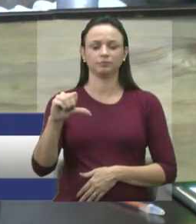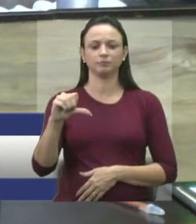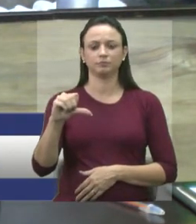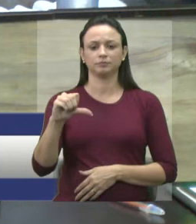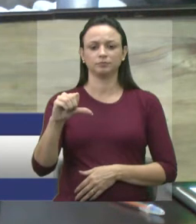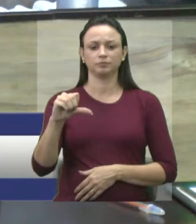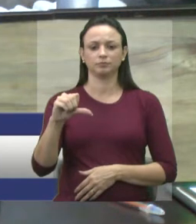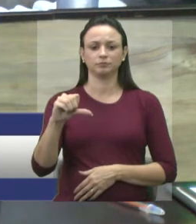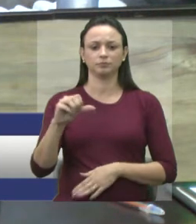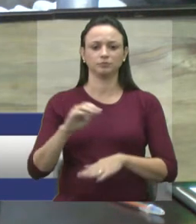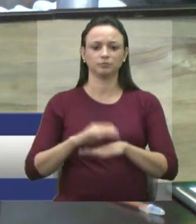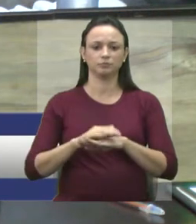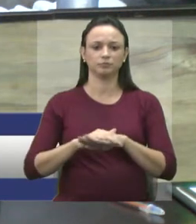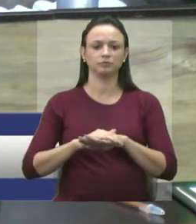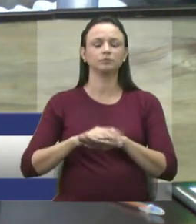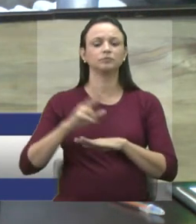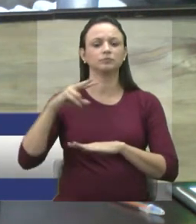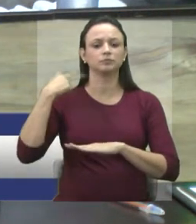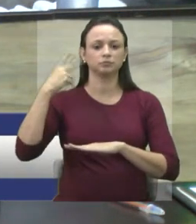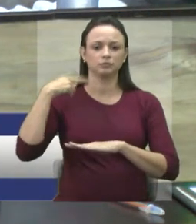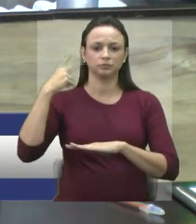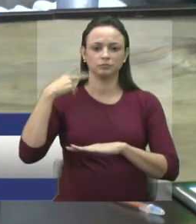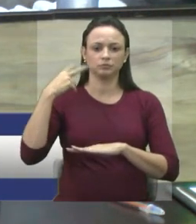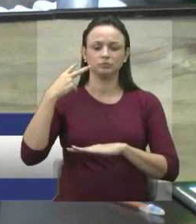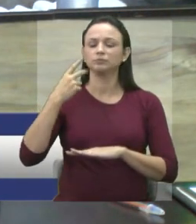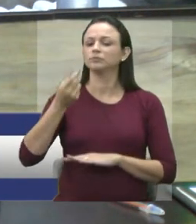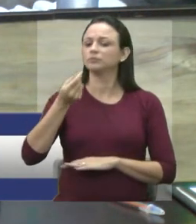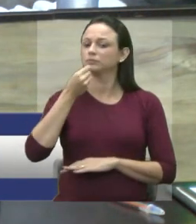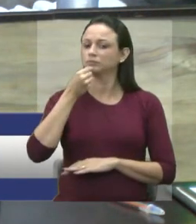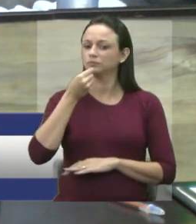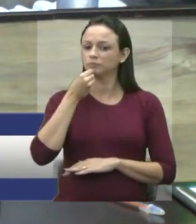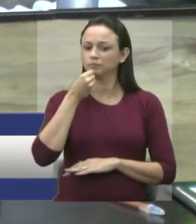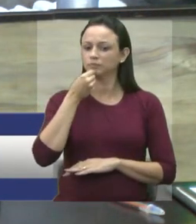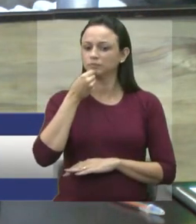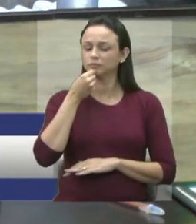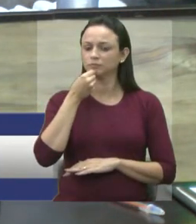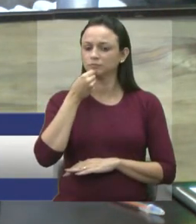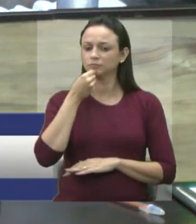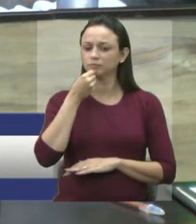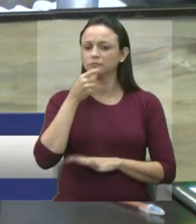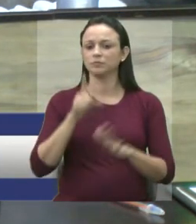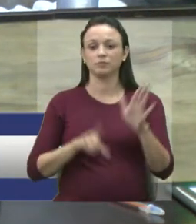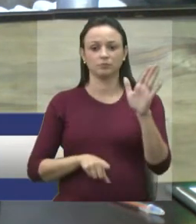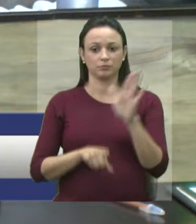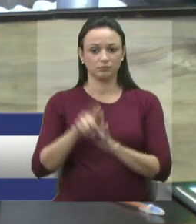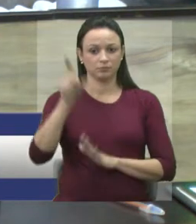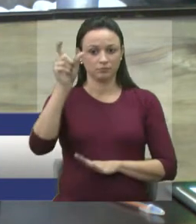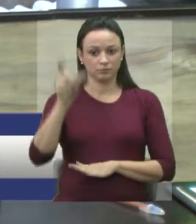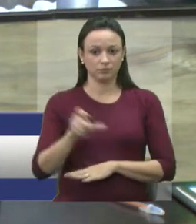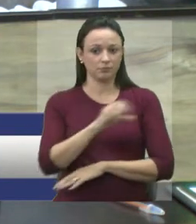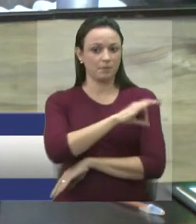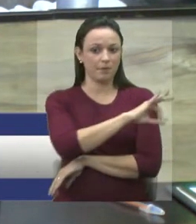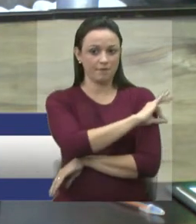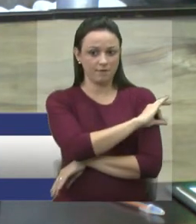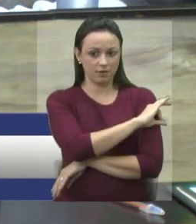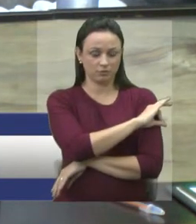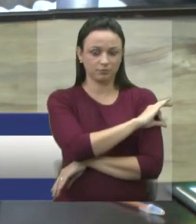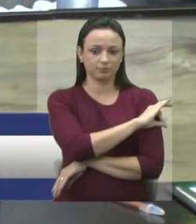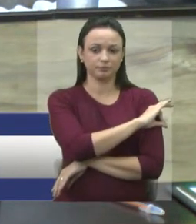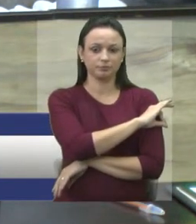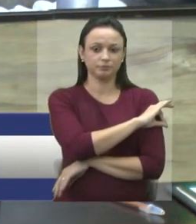628/2019. Autoria, vereador Luiz Henrique Chupeta. Indagando ao senhor prefeito